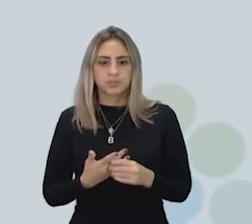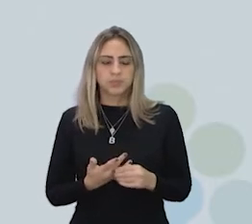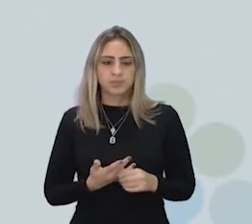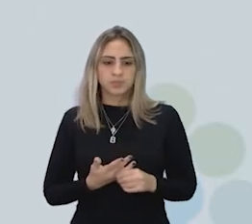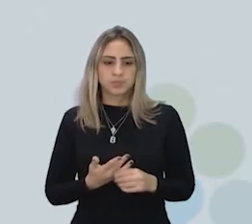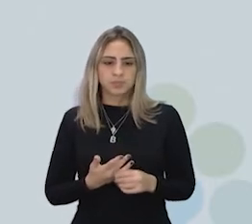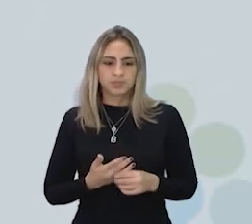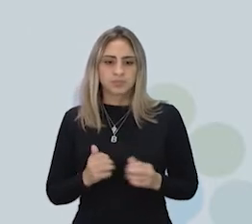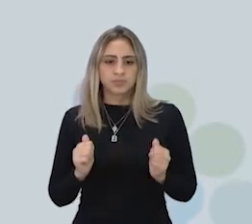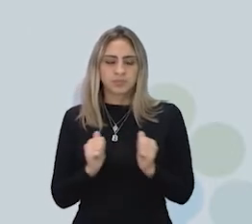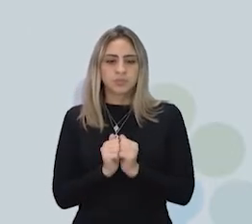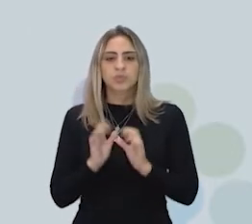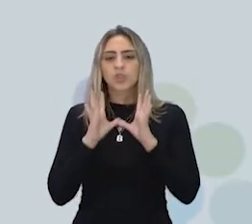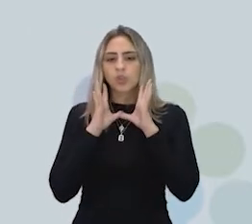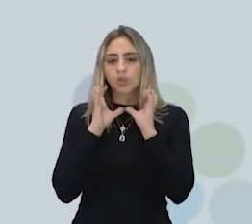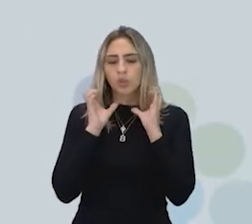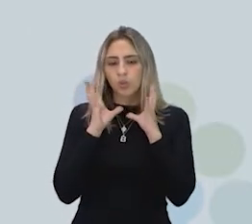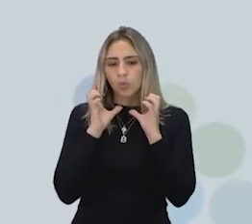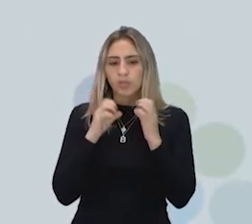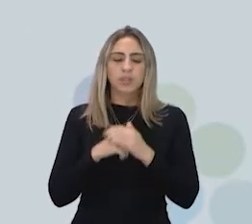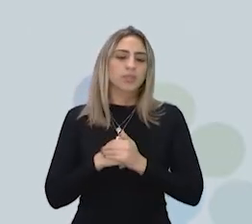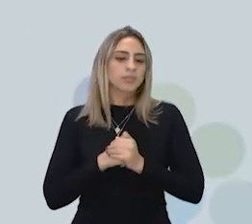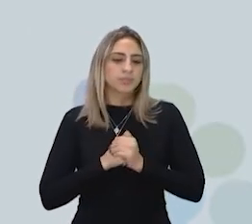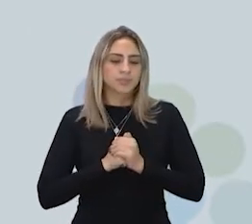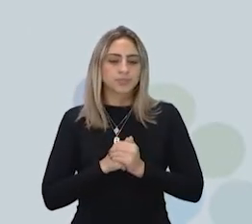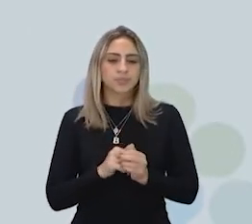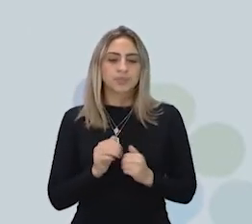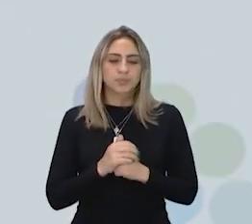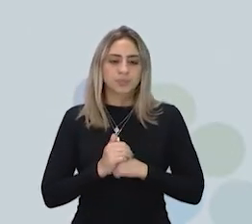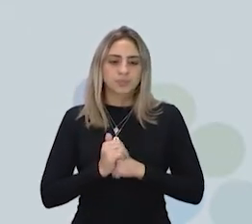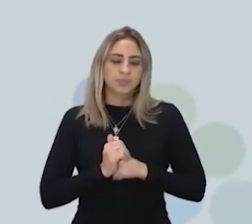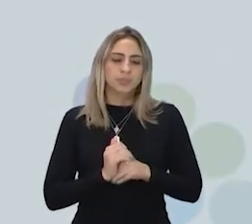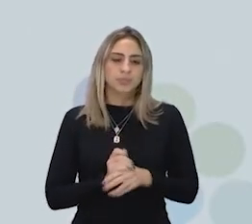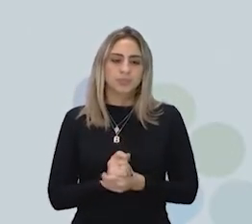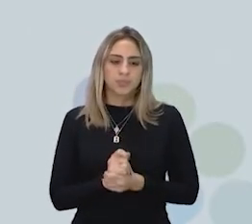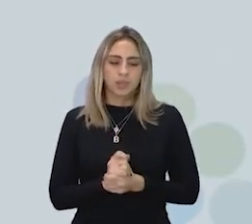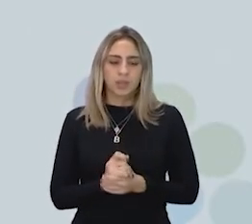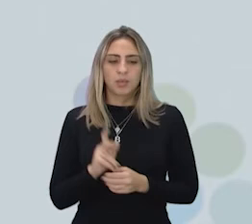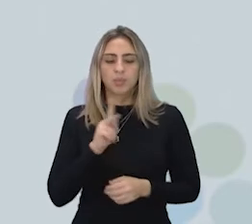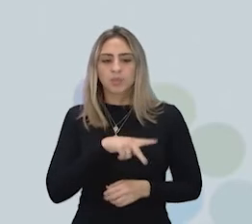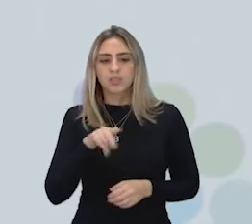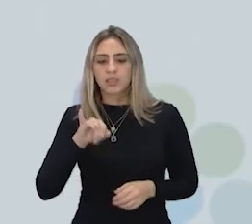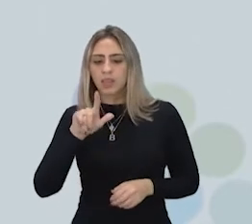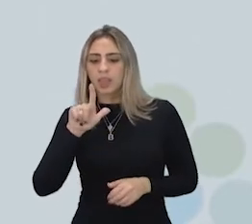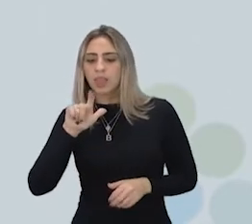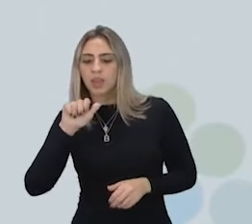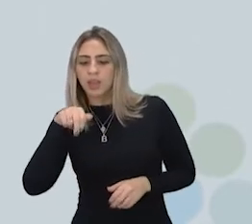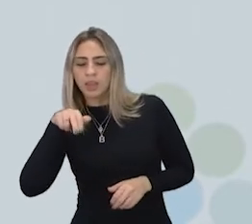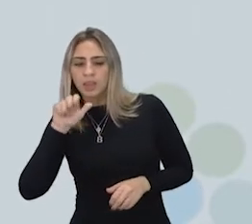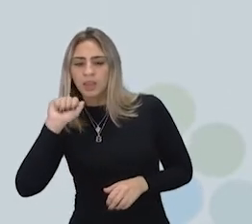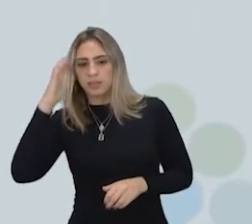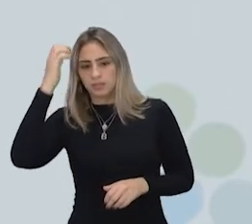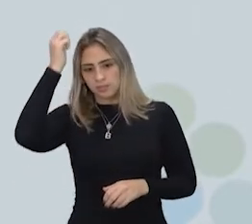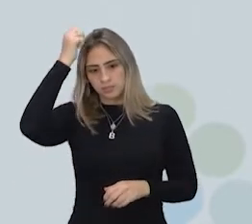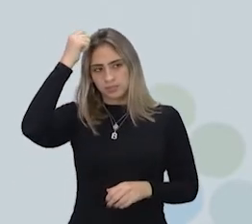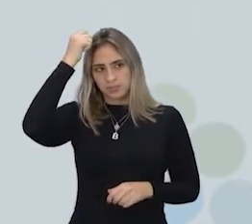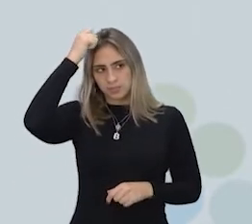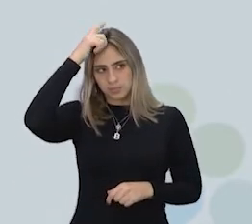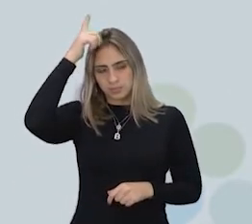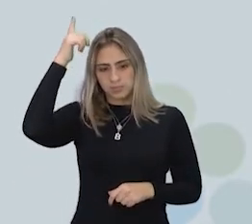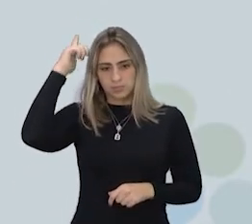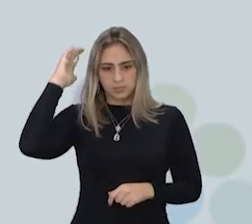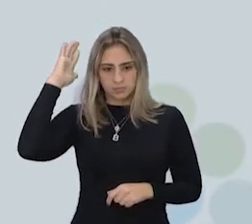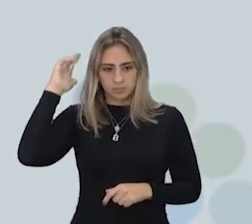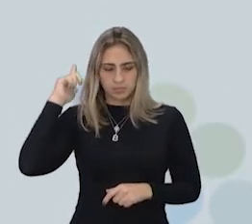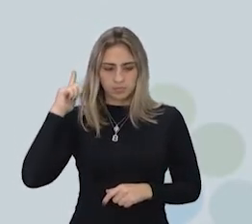o Tony com Conexão Empreendedora, a professora Ilana com Educação Financeira em Conexão e também a professora